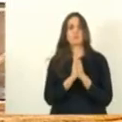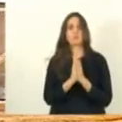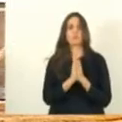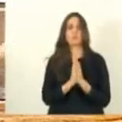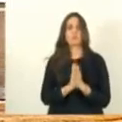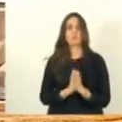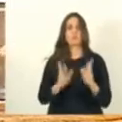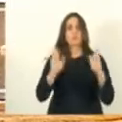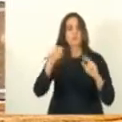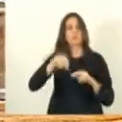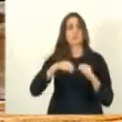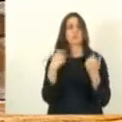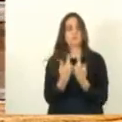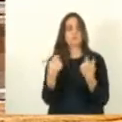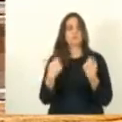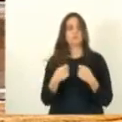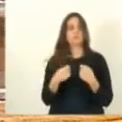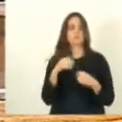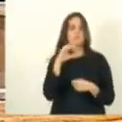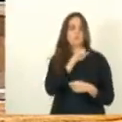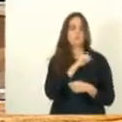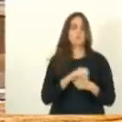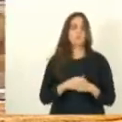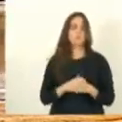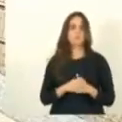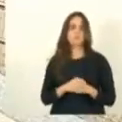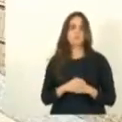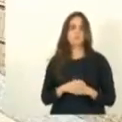e acredito que essa casa precisa também tomar providências sérias.